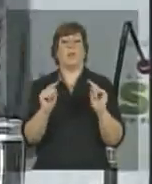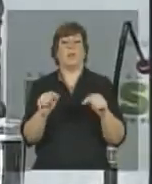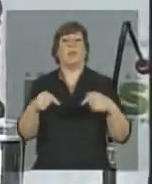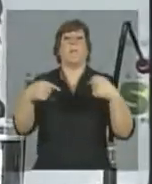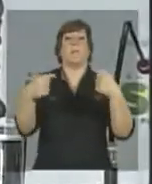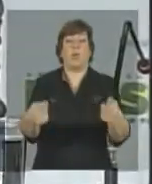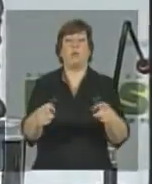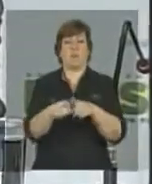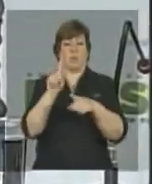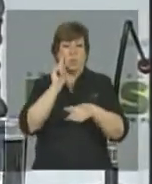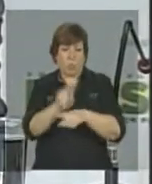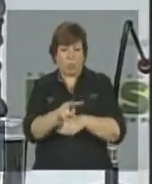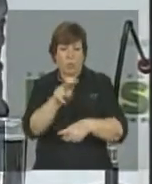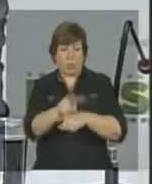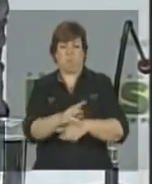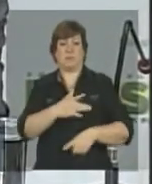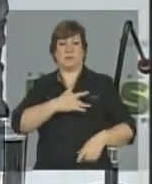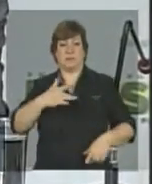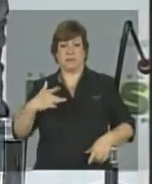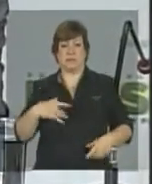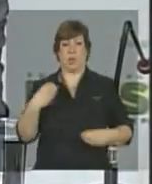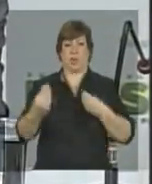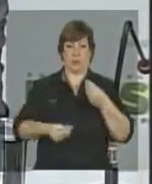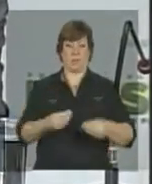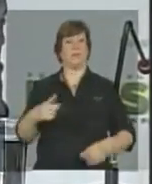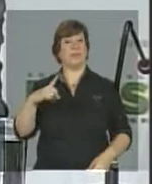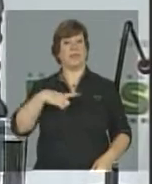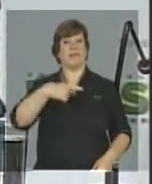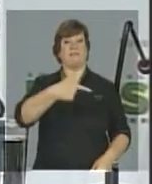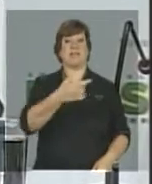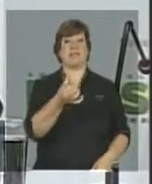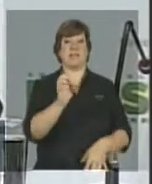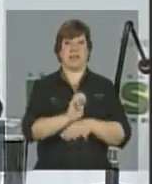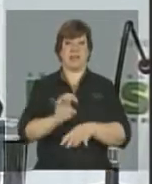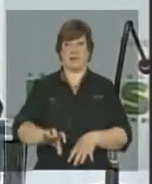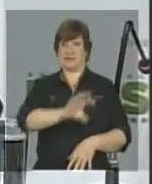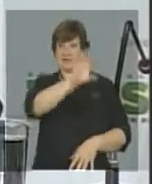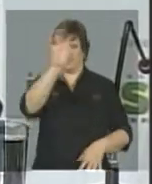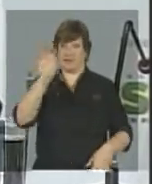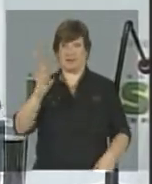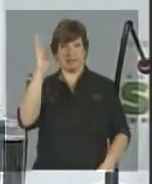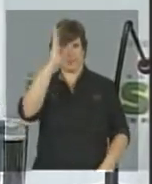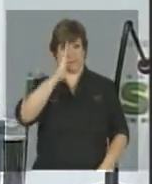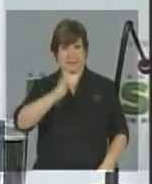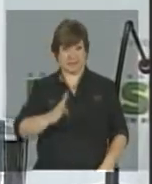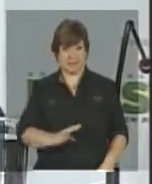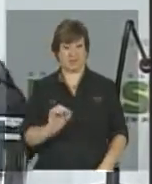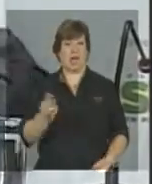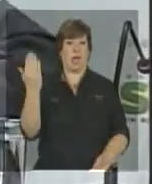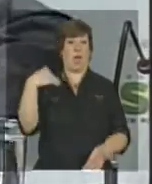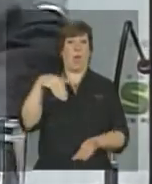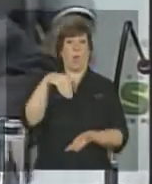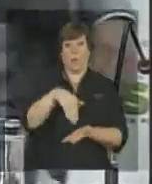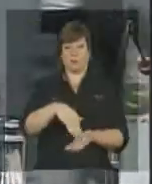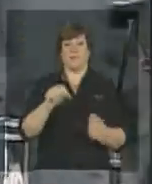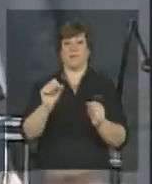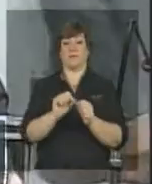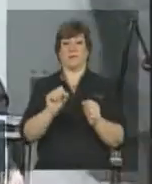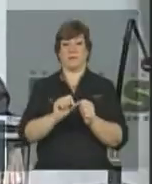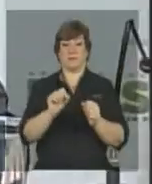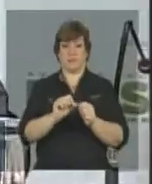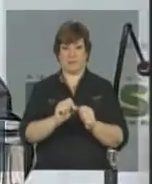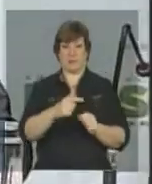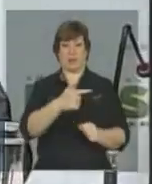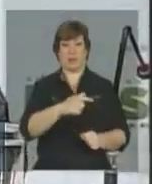centrais estaduais de transplantes em 26 estados brasileiros. A última que foi criada